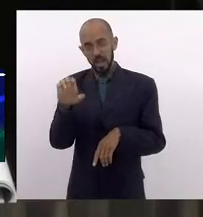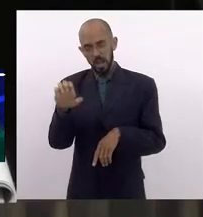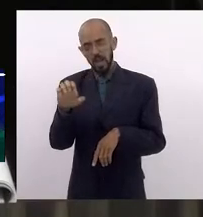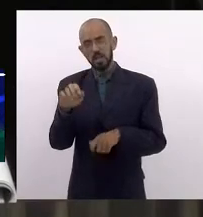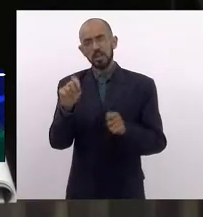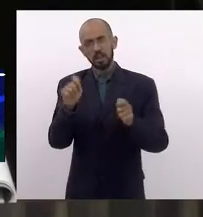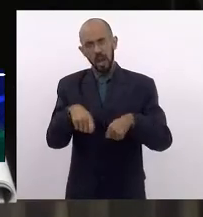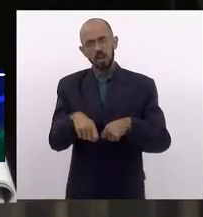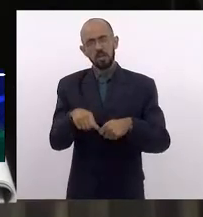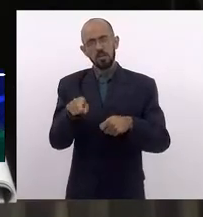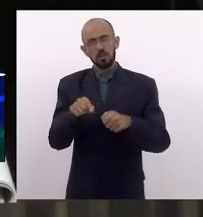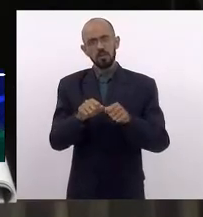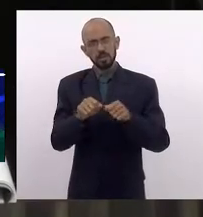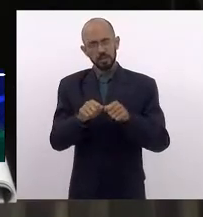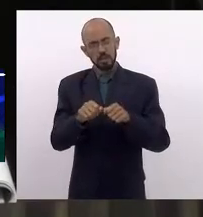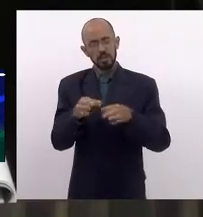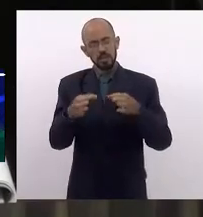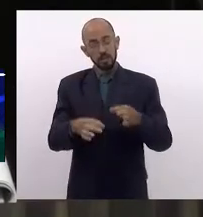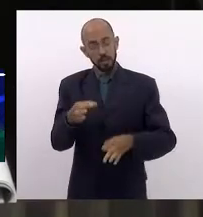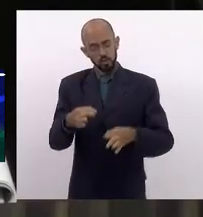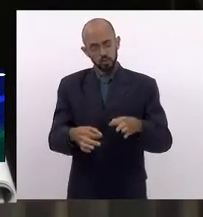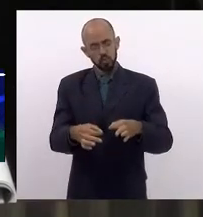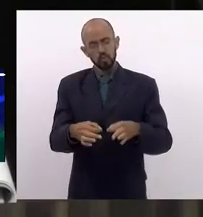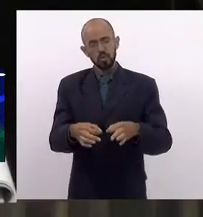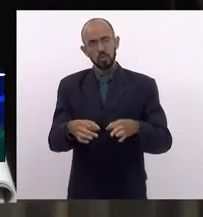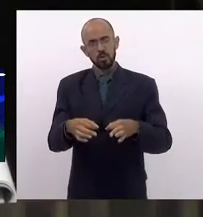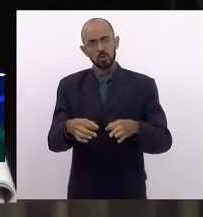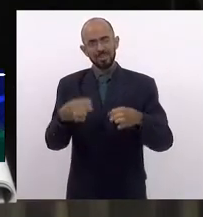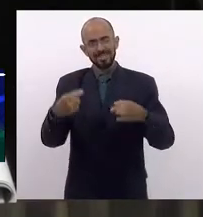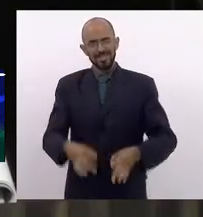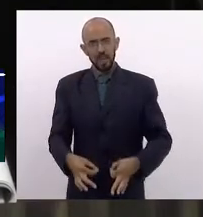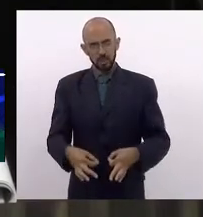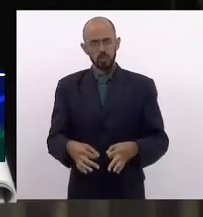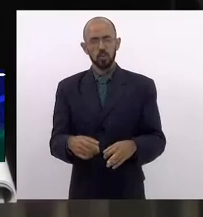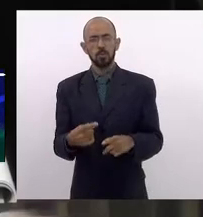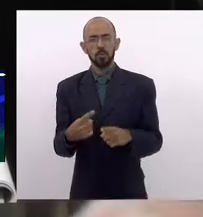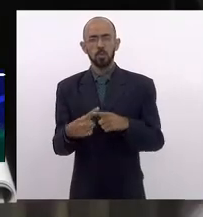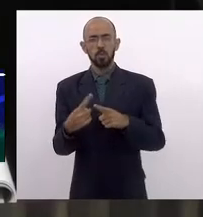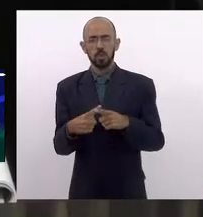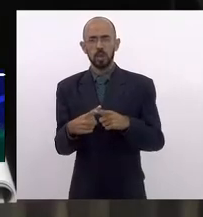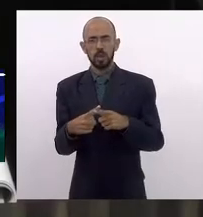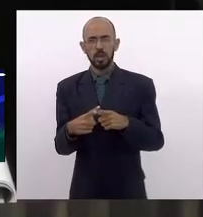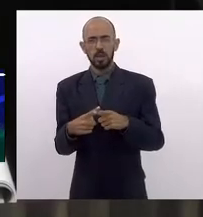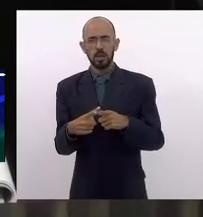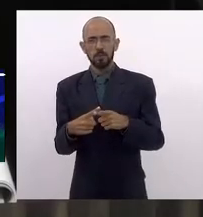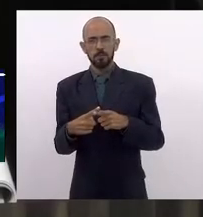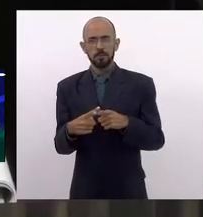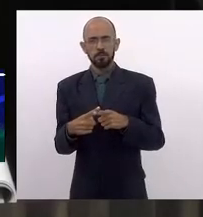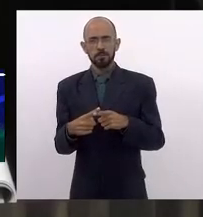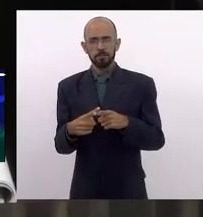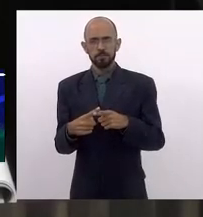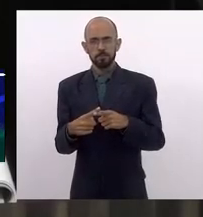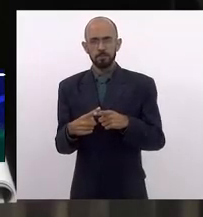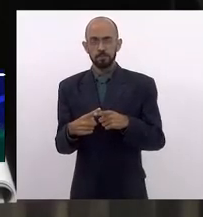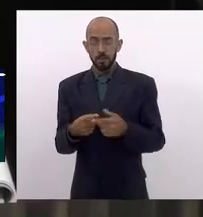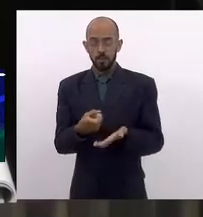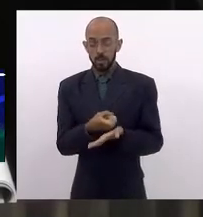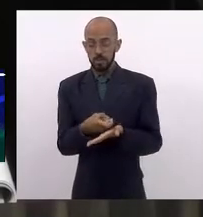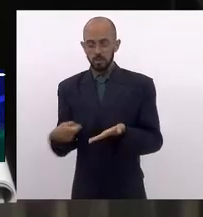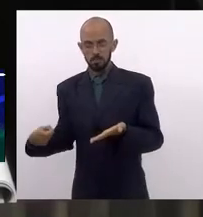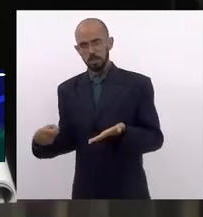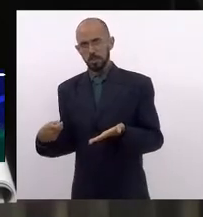que seria a forma mais justa e mais correta porque caçar um governador como nós gastamos aqui